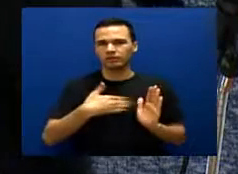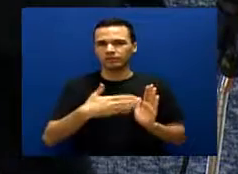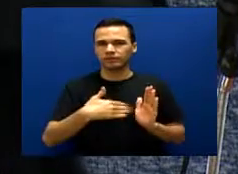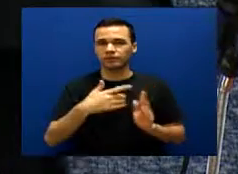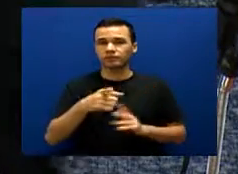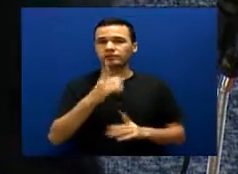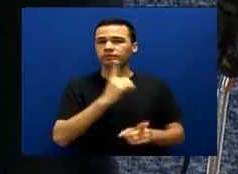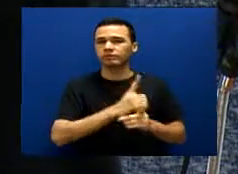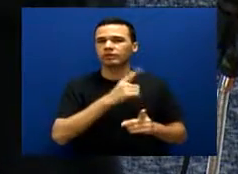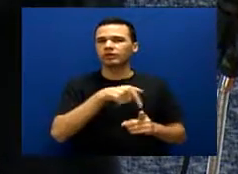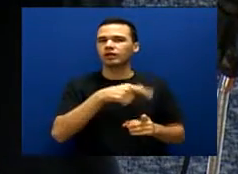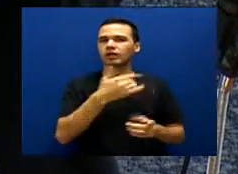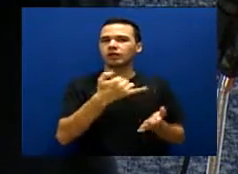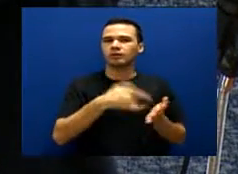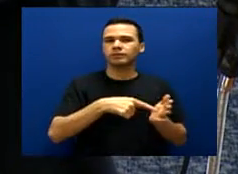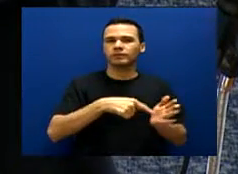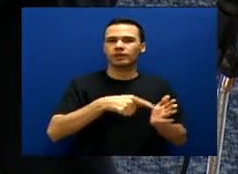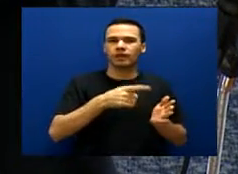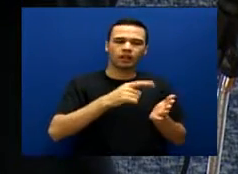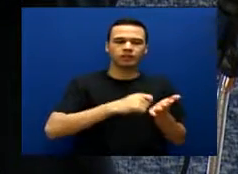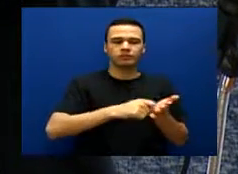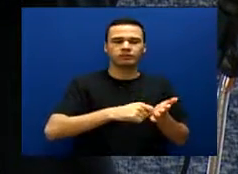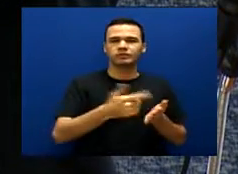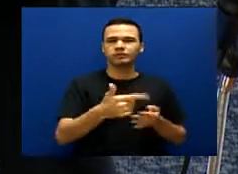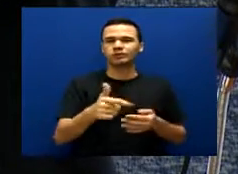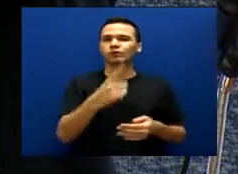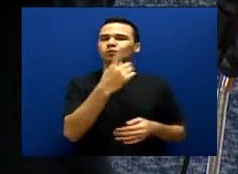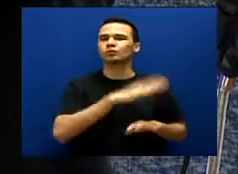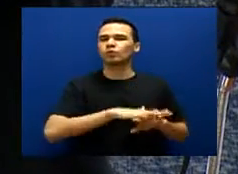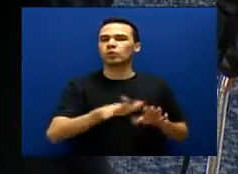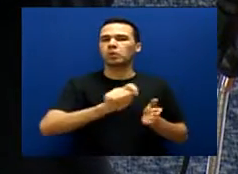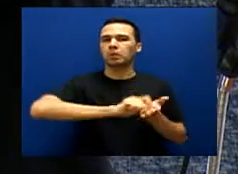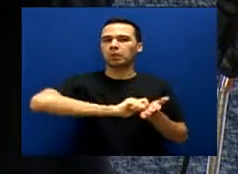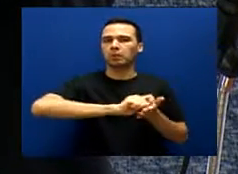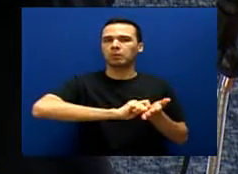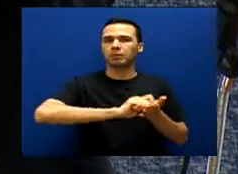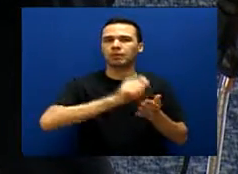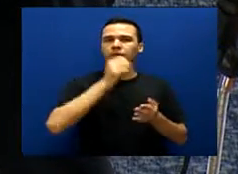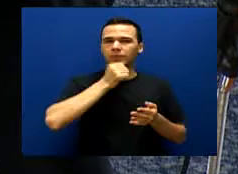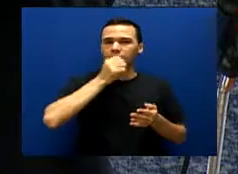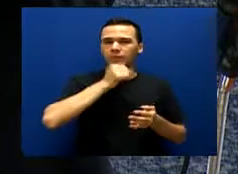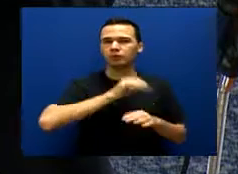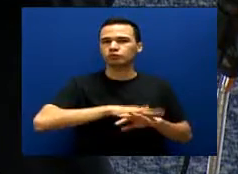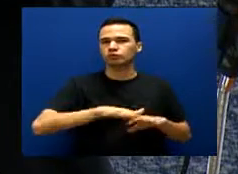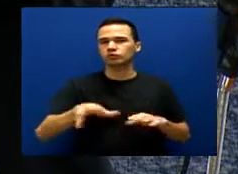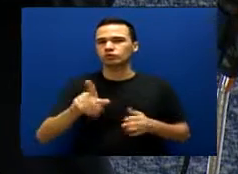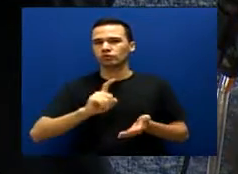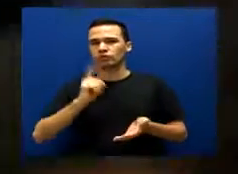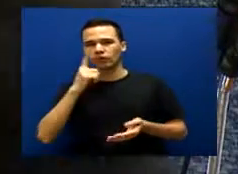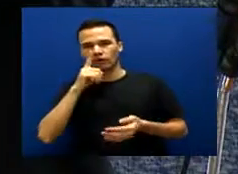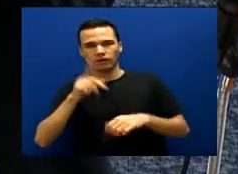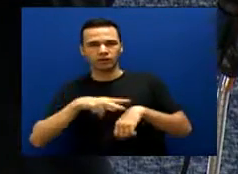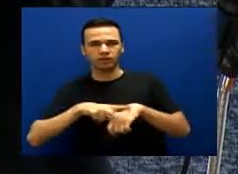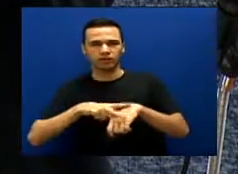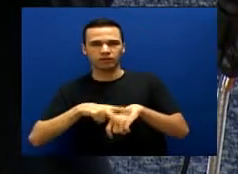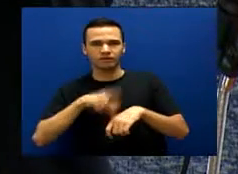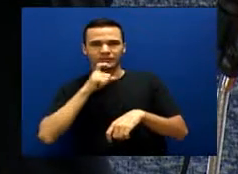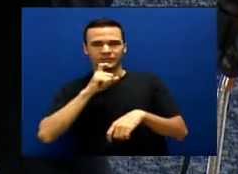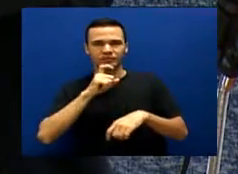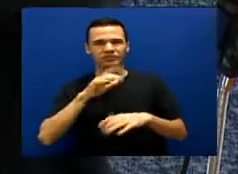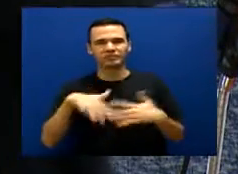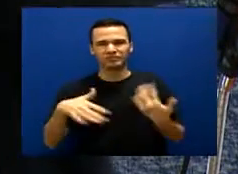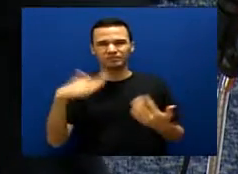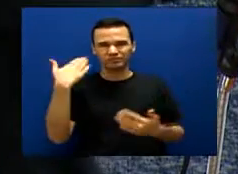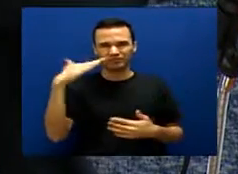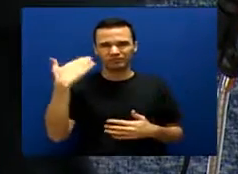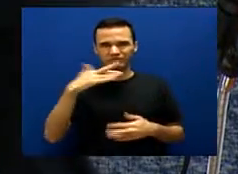não encontra o lápis número 2, só tem o número 1. Você não encontra a borracha branca, só tem a verde, ou aquela de duas cores.